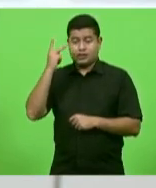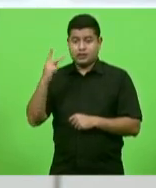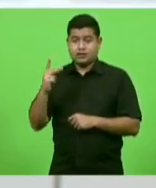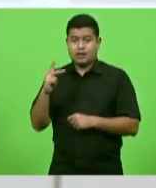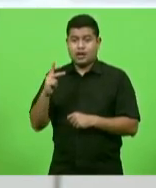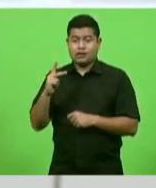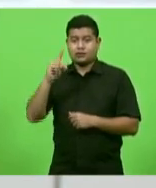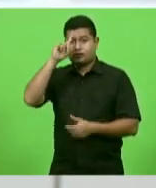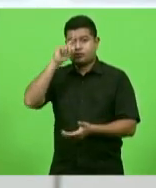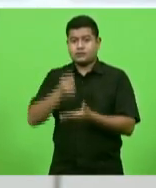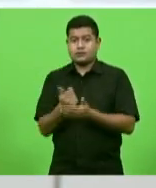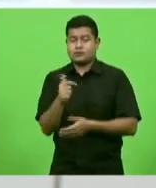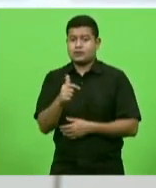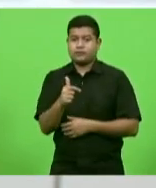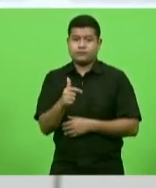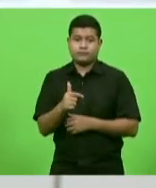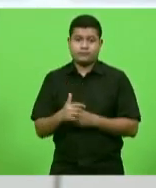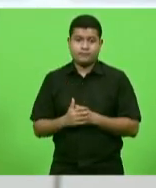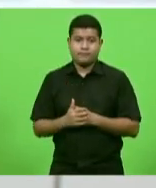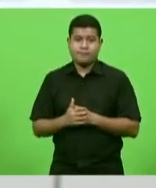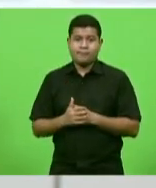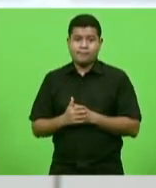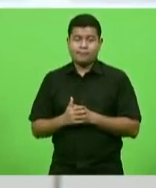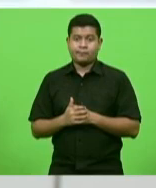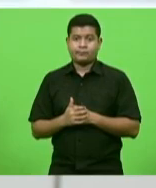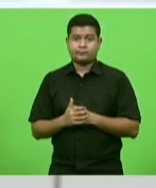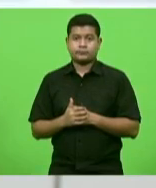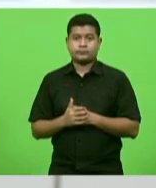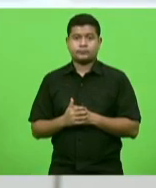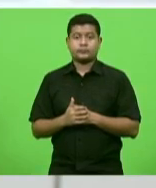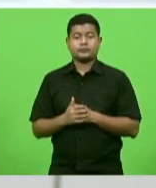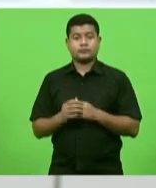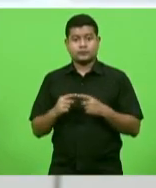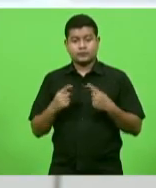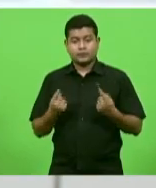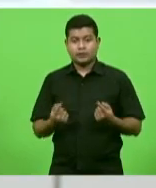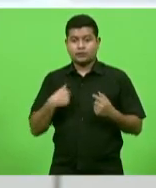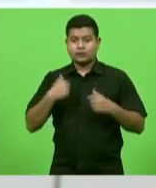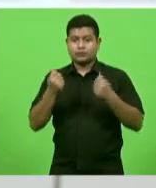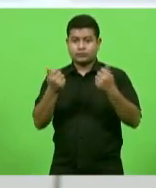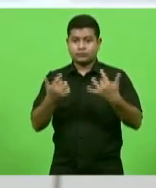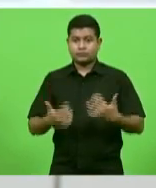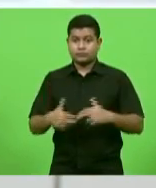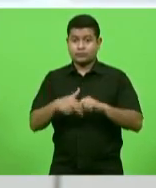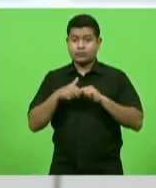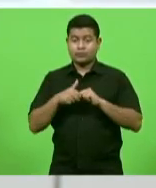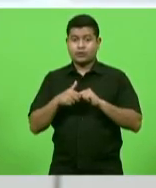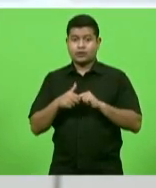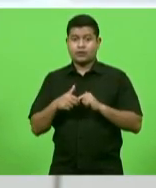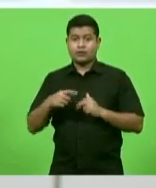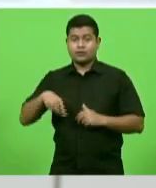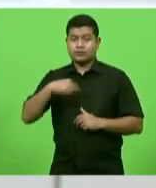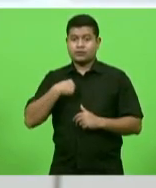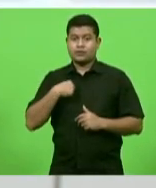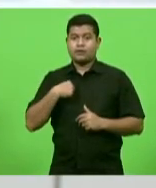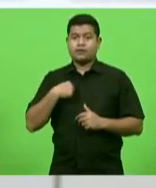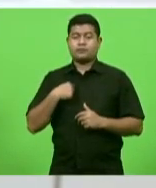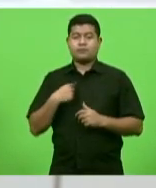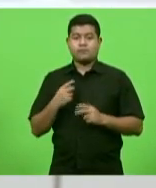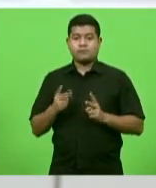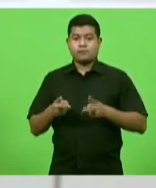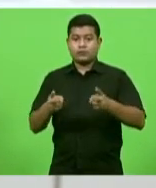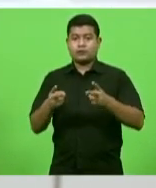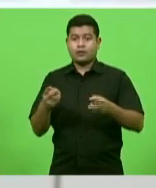e do contraditório diante dessas considerações não se permitindo vislumbrar do